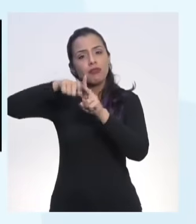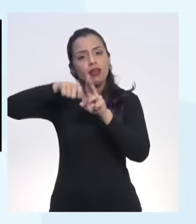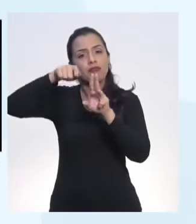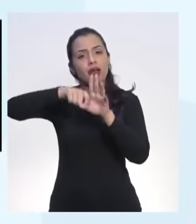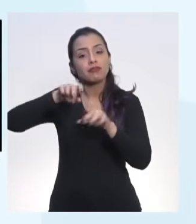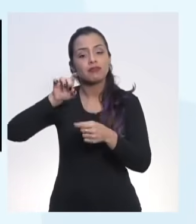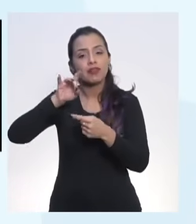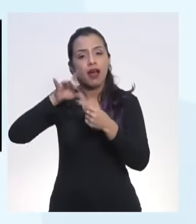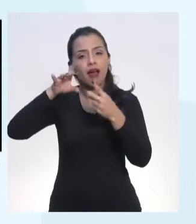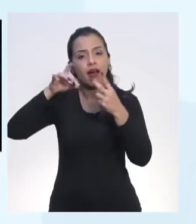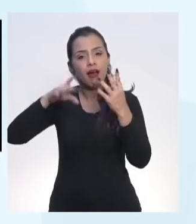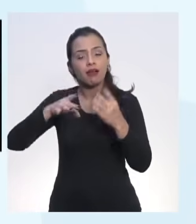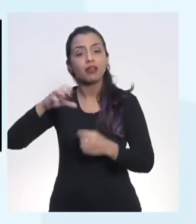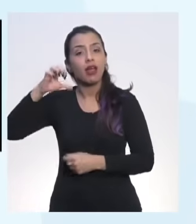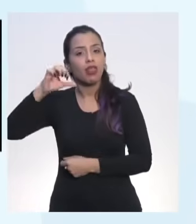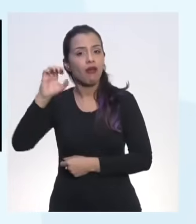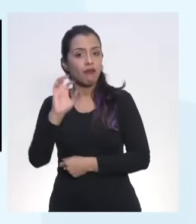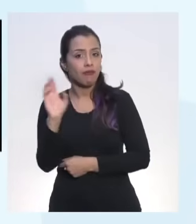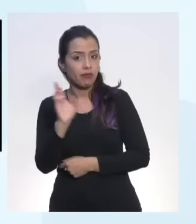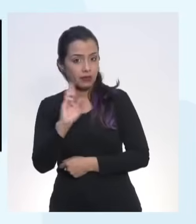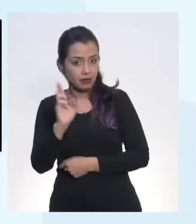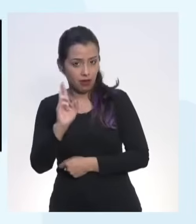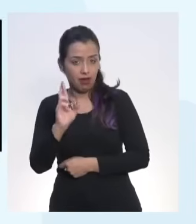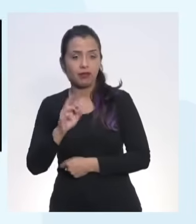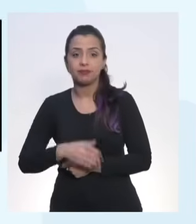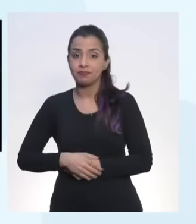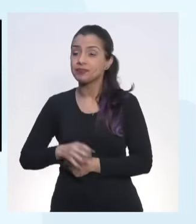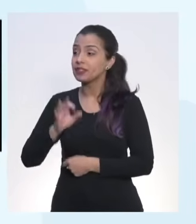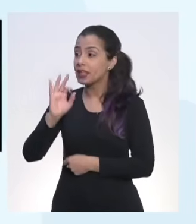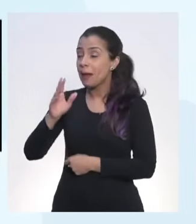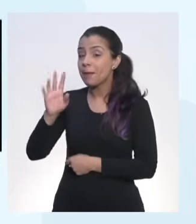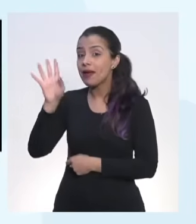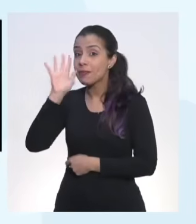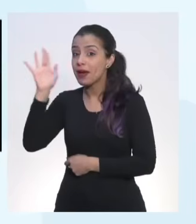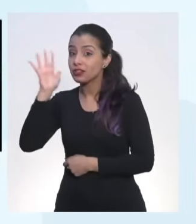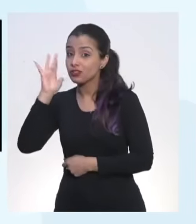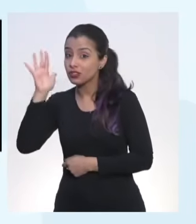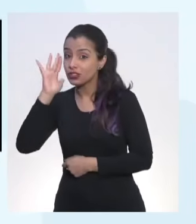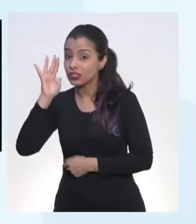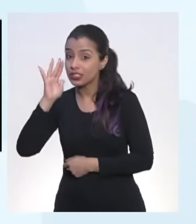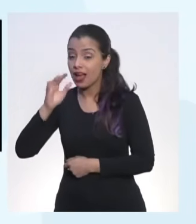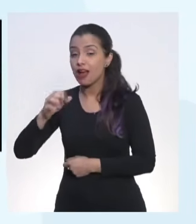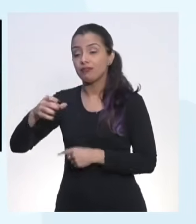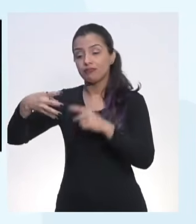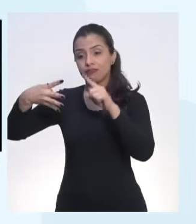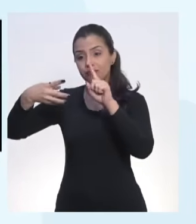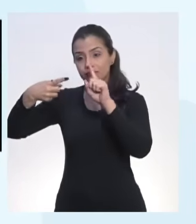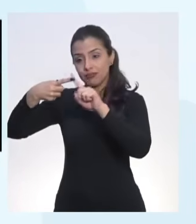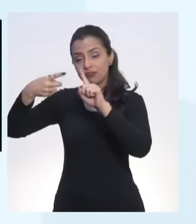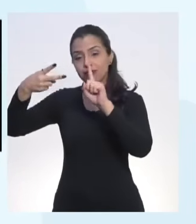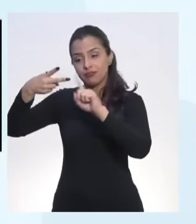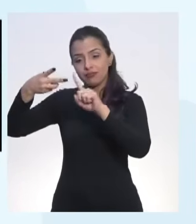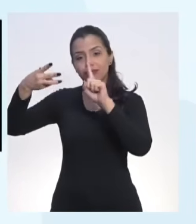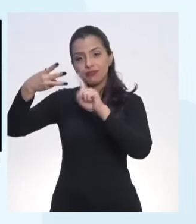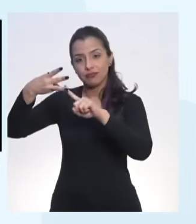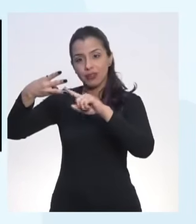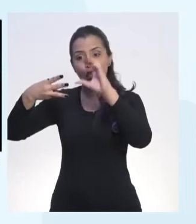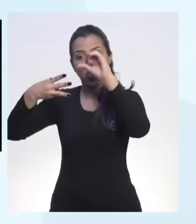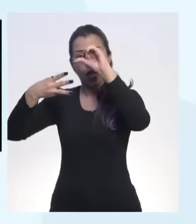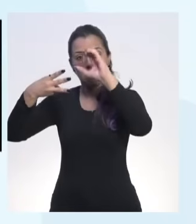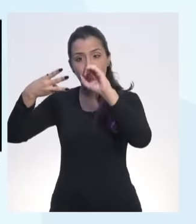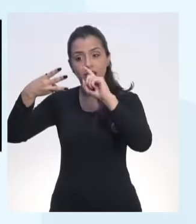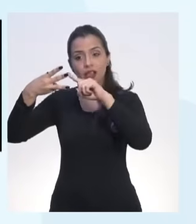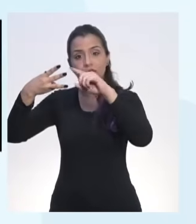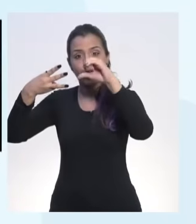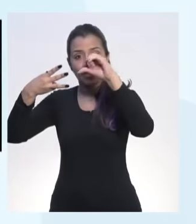paga R$90. Mas tem que lembrar que se eu pagar 3, A quarta é a metade. Opa, gostei. Então a